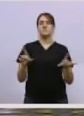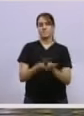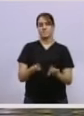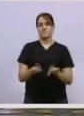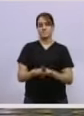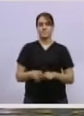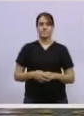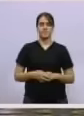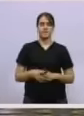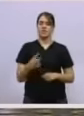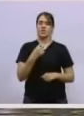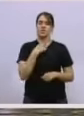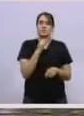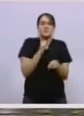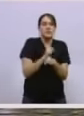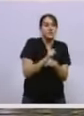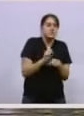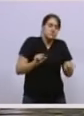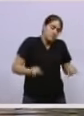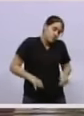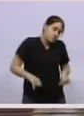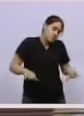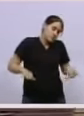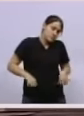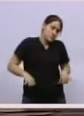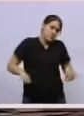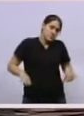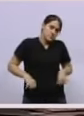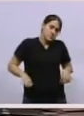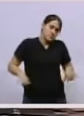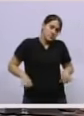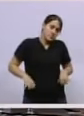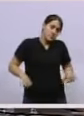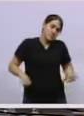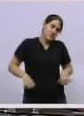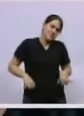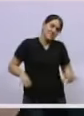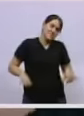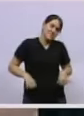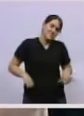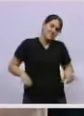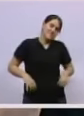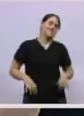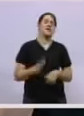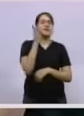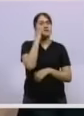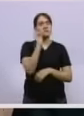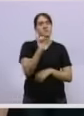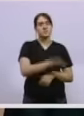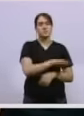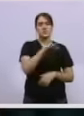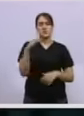Você não pode ficar parado no calvário da sua vida, minha gente. Não faça isso com você. Saiba que o calvário é